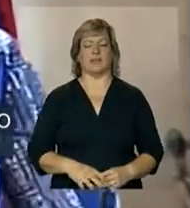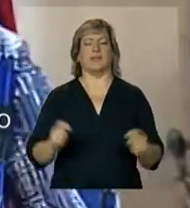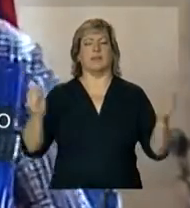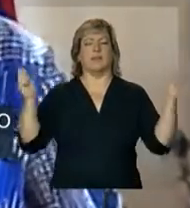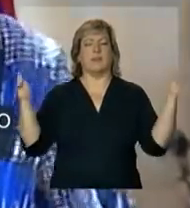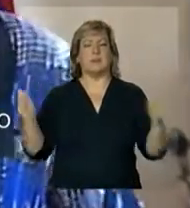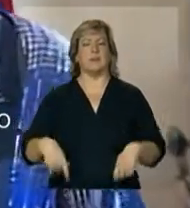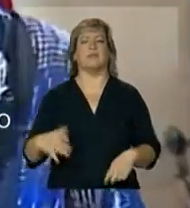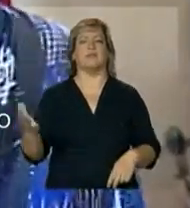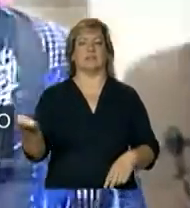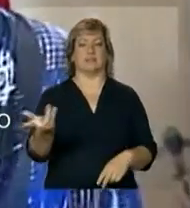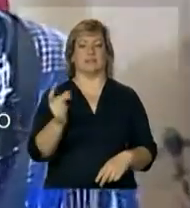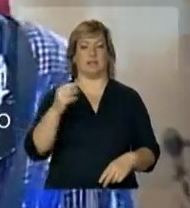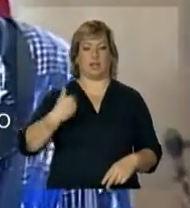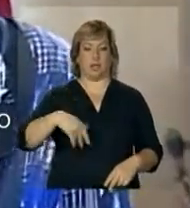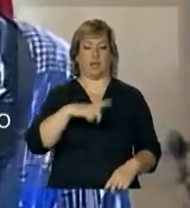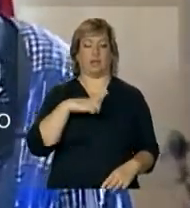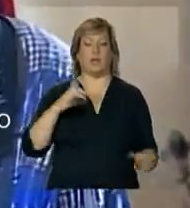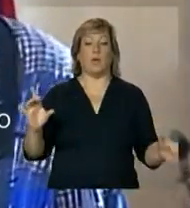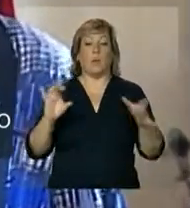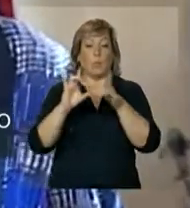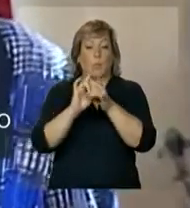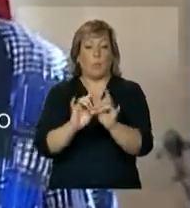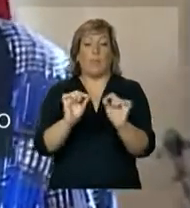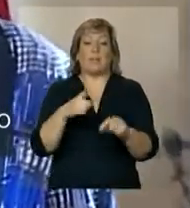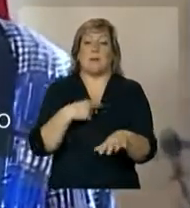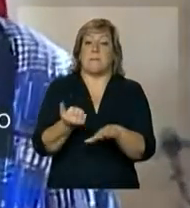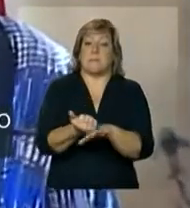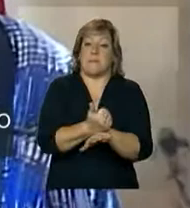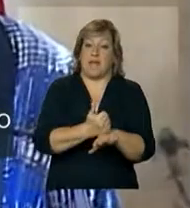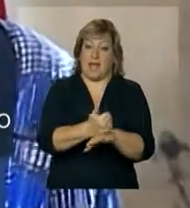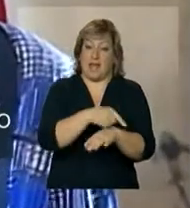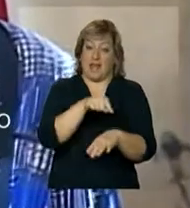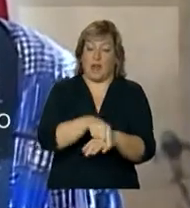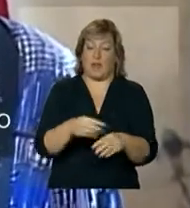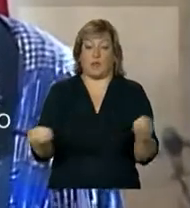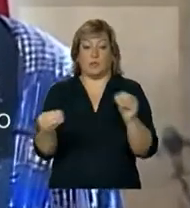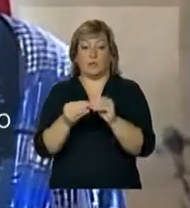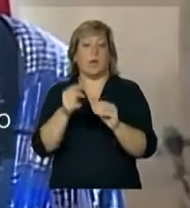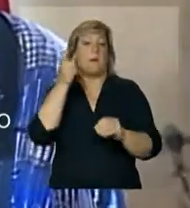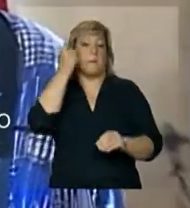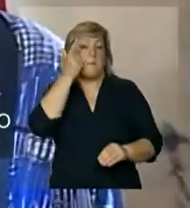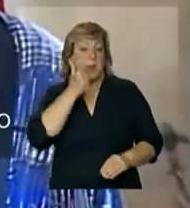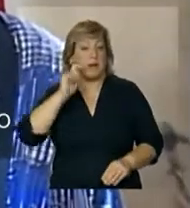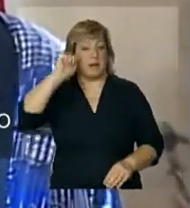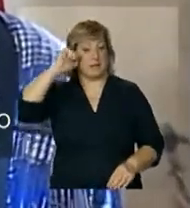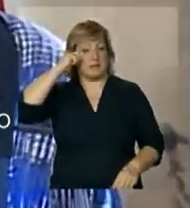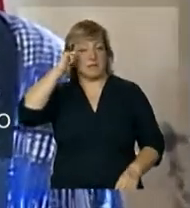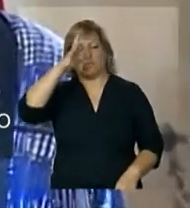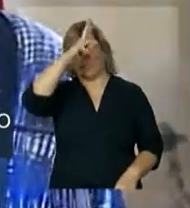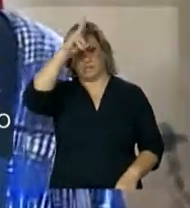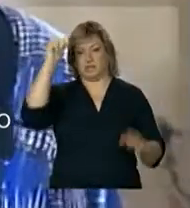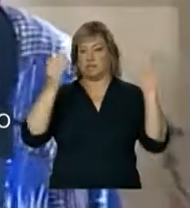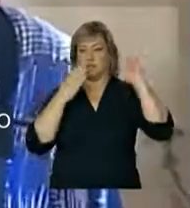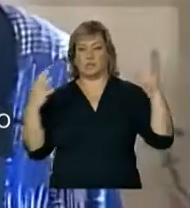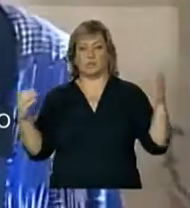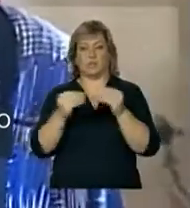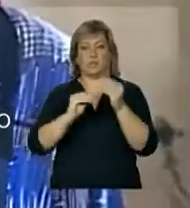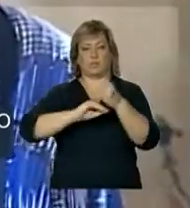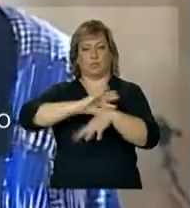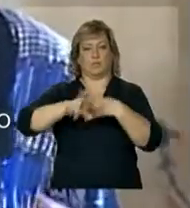fantástica que nós temos de unir o que há de melhor nos brancos, nos negros e nos índios. E que